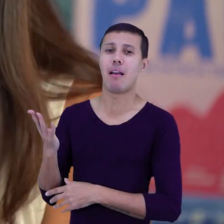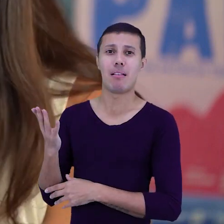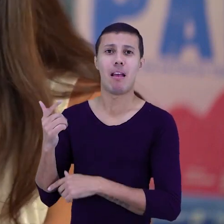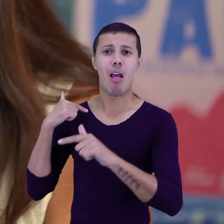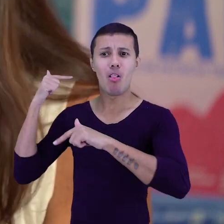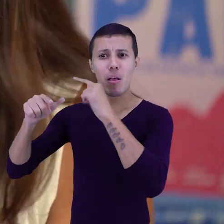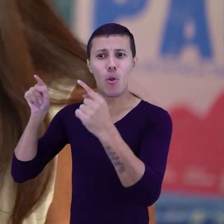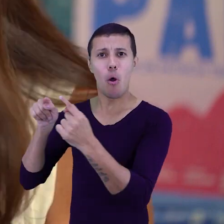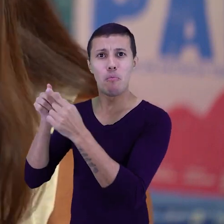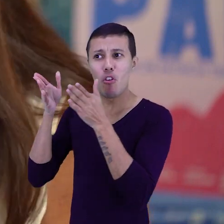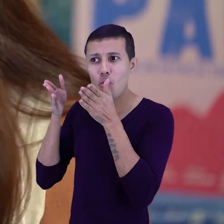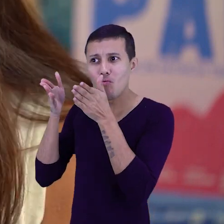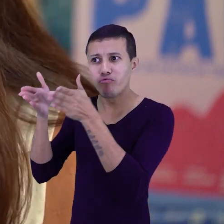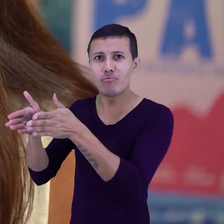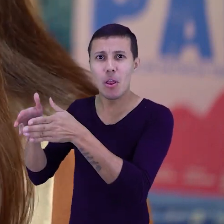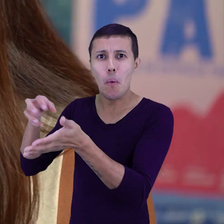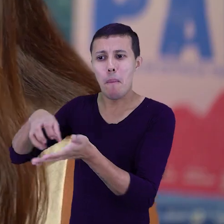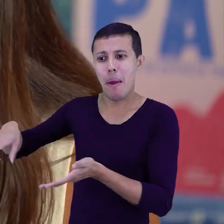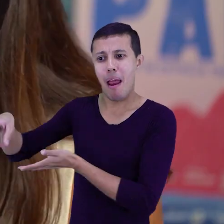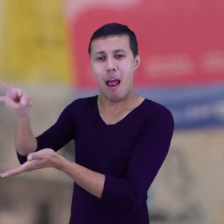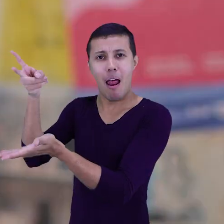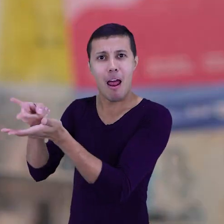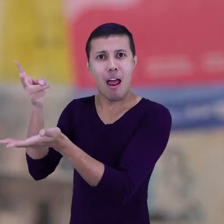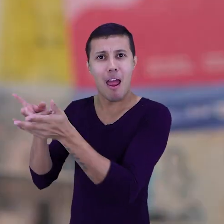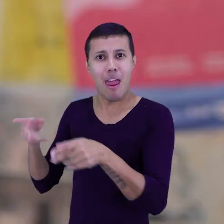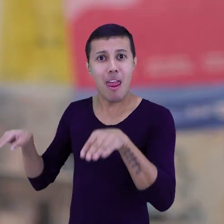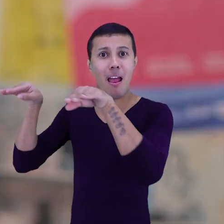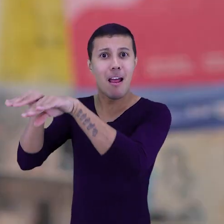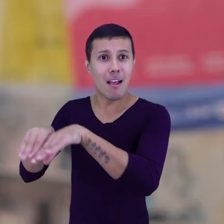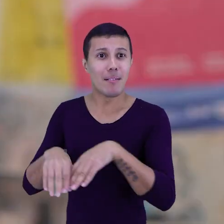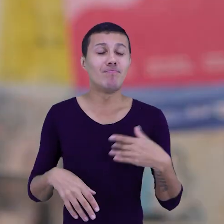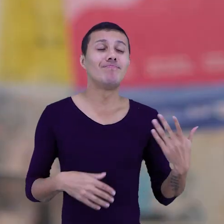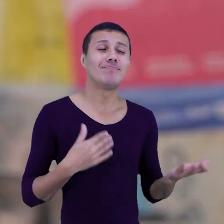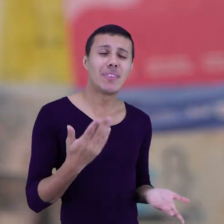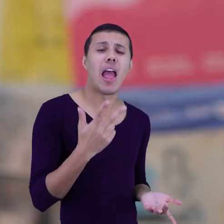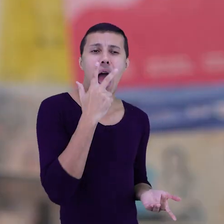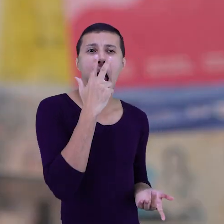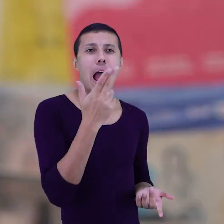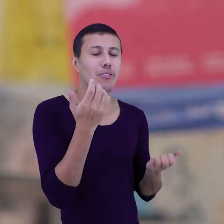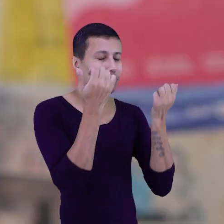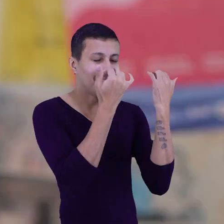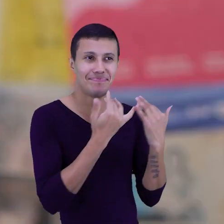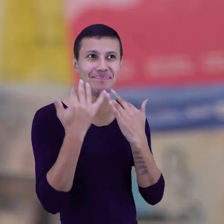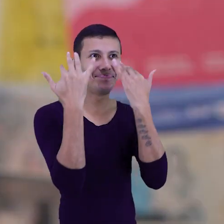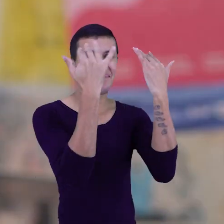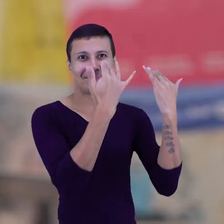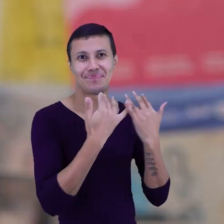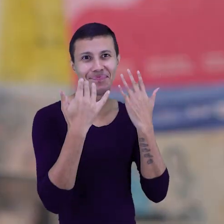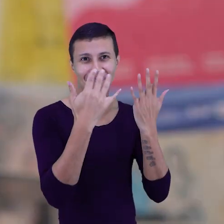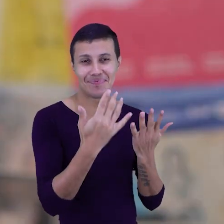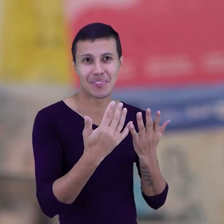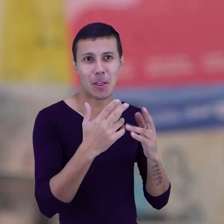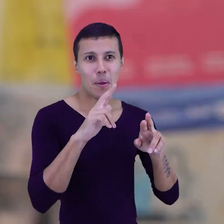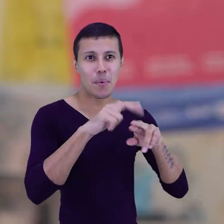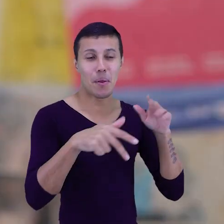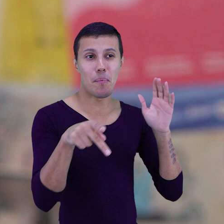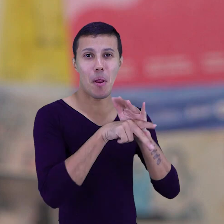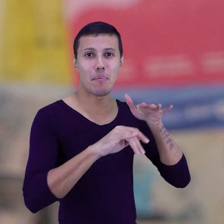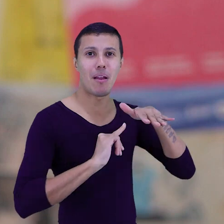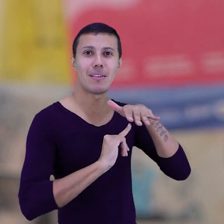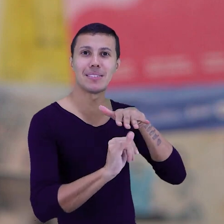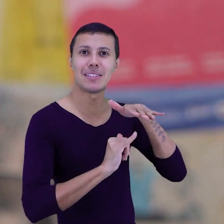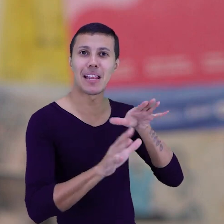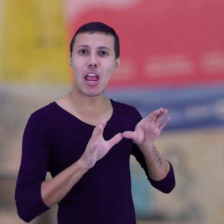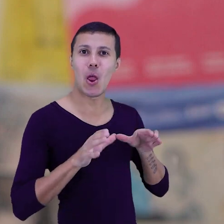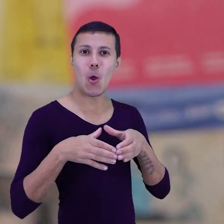mesmo trabalhando pelo mesmo mercado, né? E eu acho que isso é uma das coisas que mais me fazem brilhar os olhos com relação